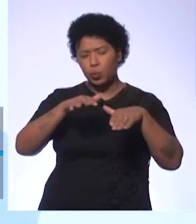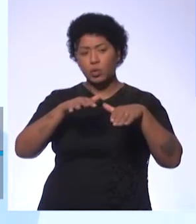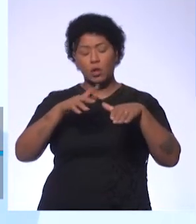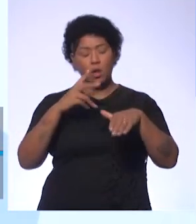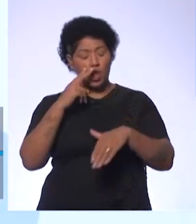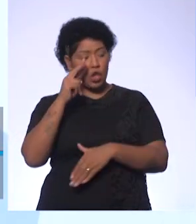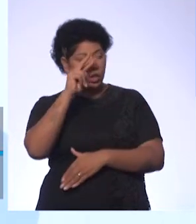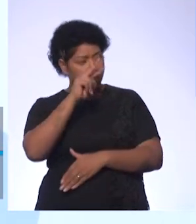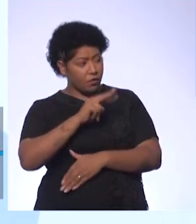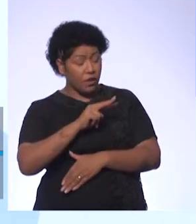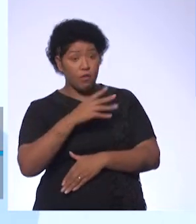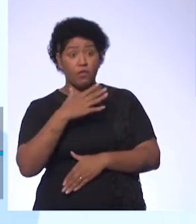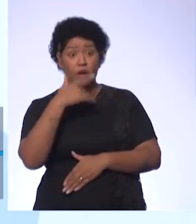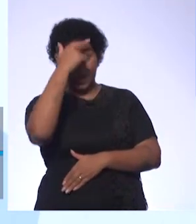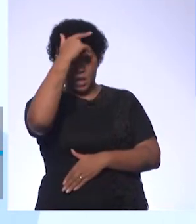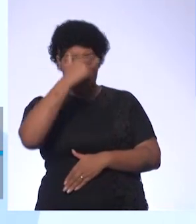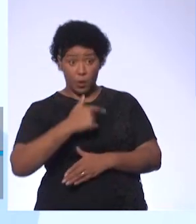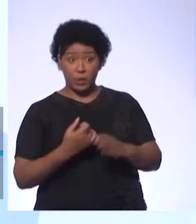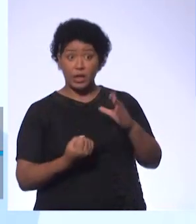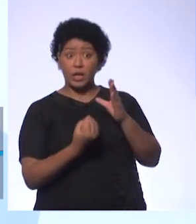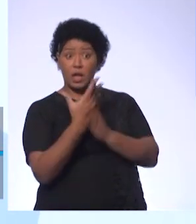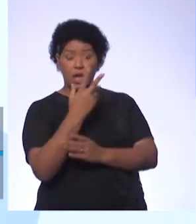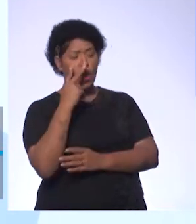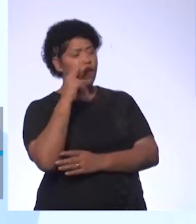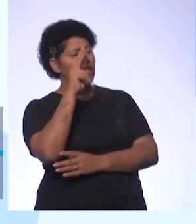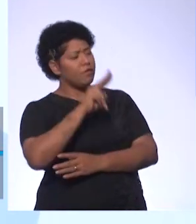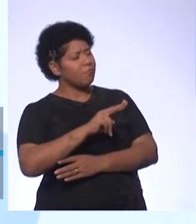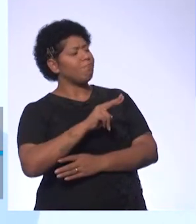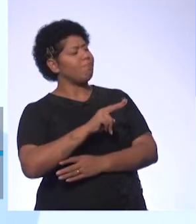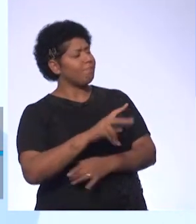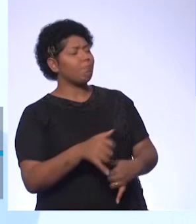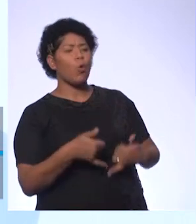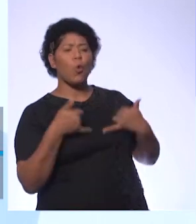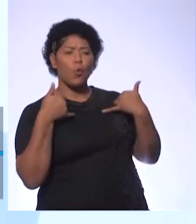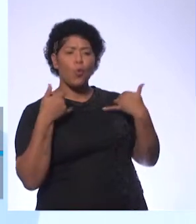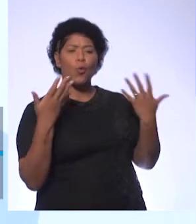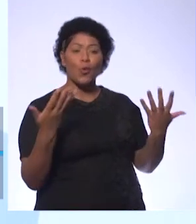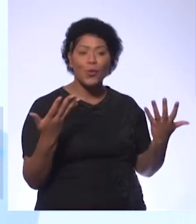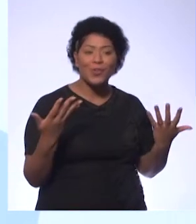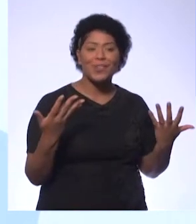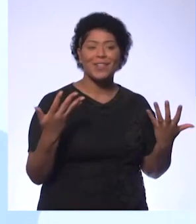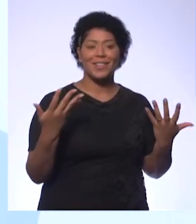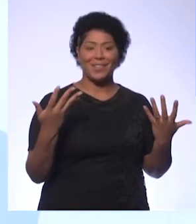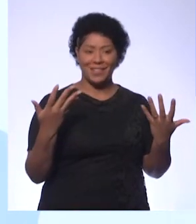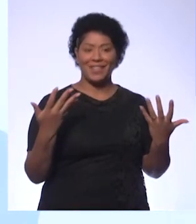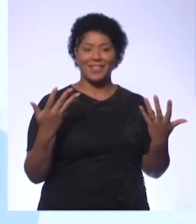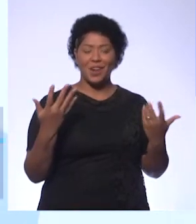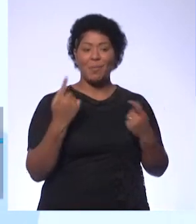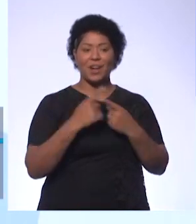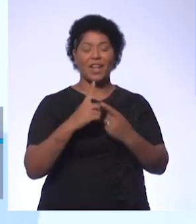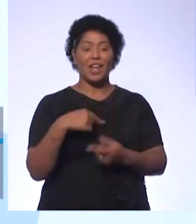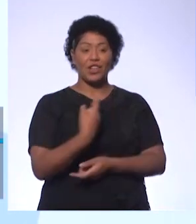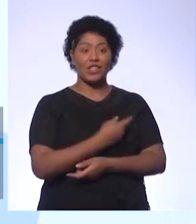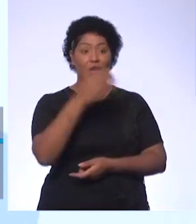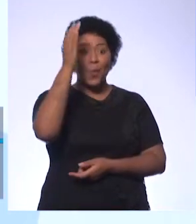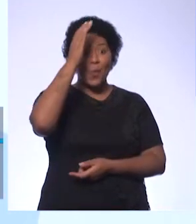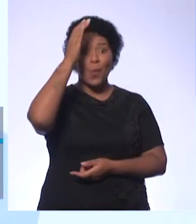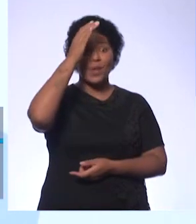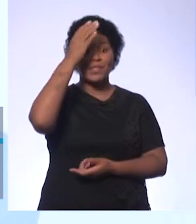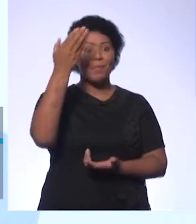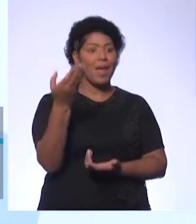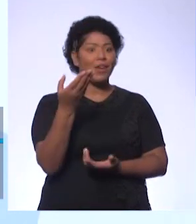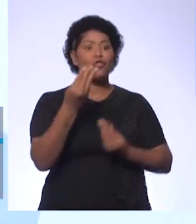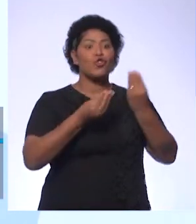orgulho do nosso trabalho. Porque nós temos, né, os materiais, como você falou, e temos o conhecimento, o saber